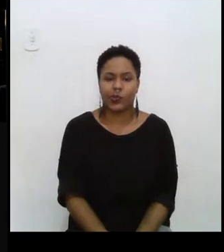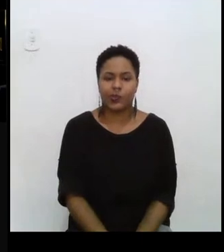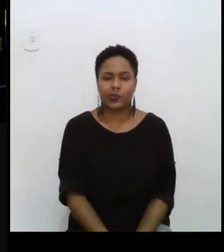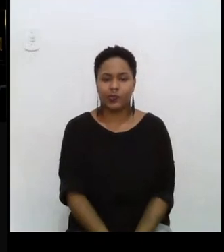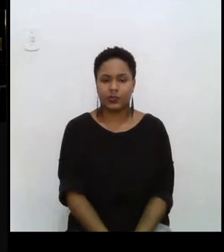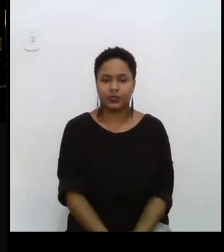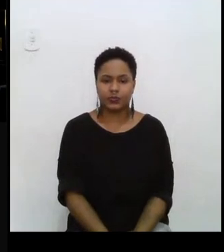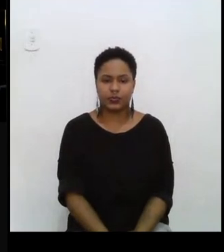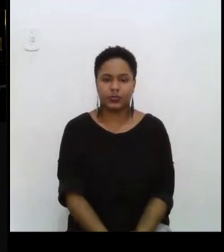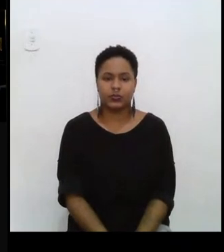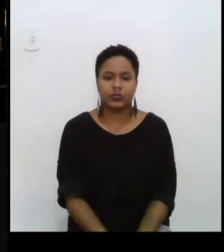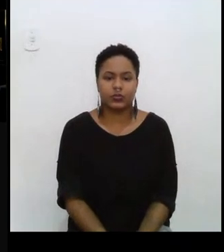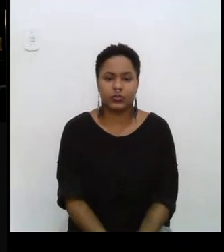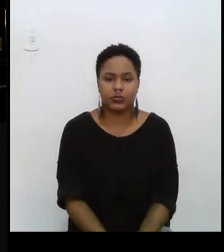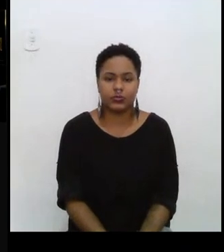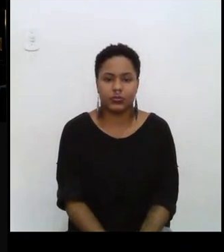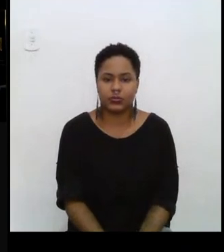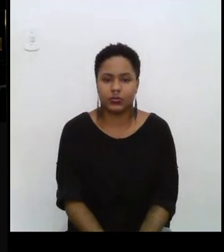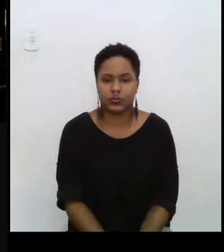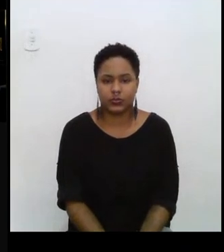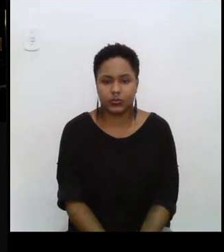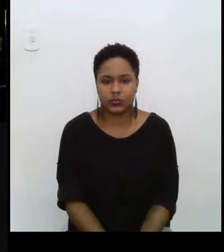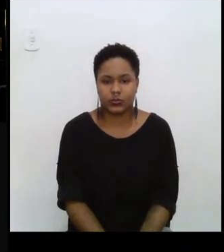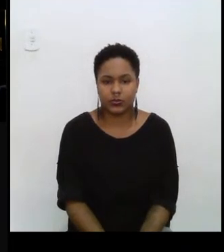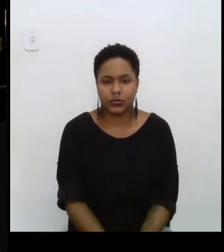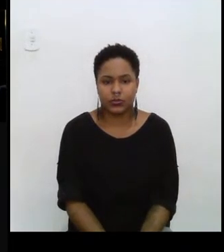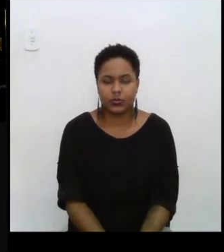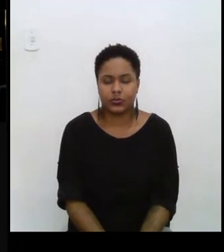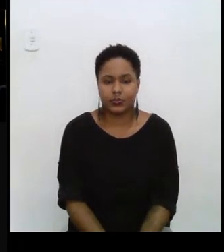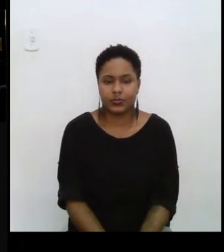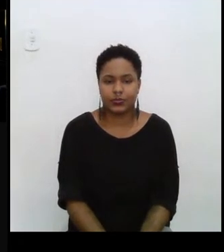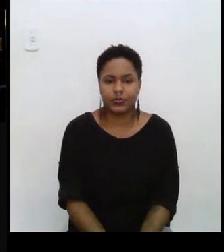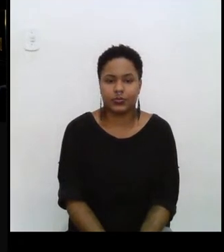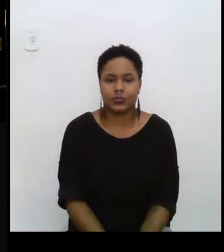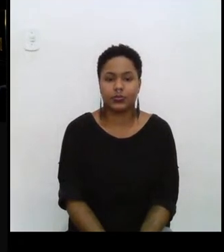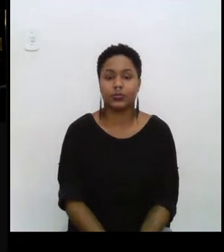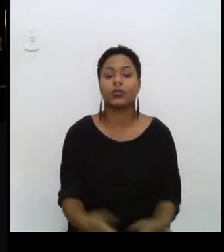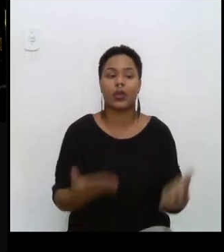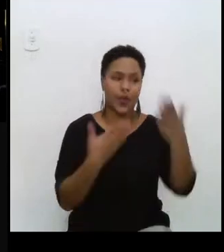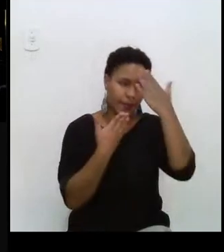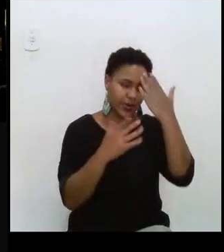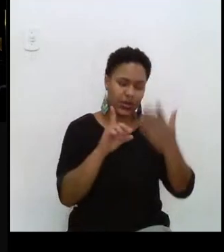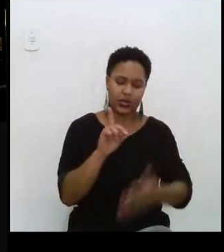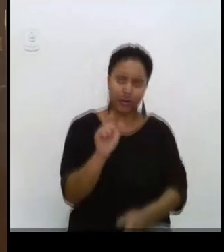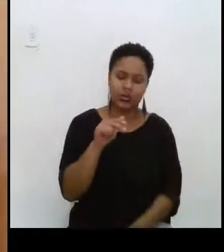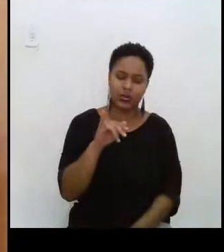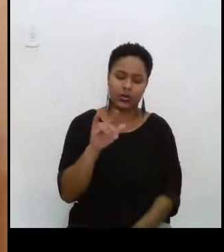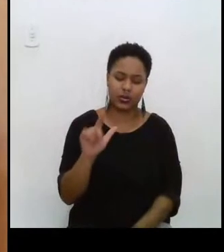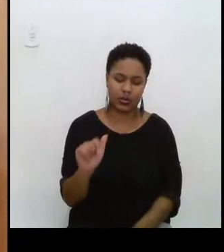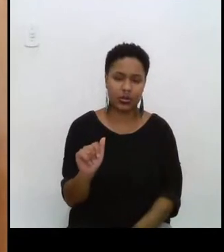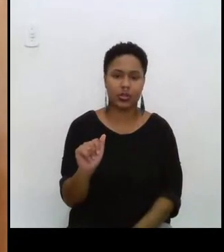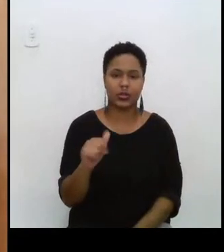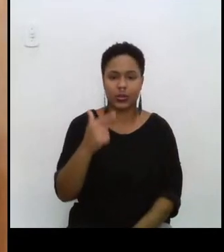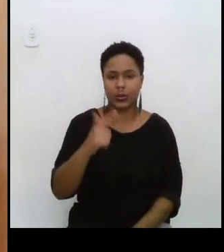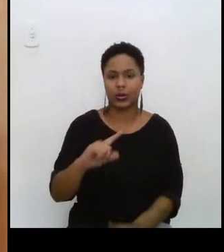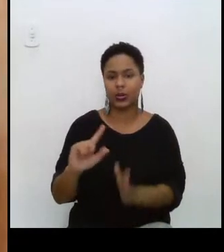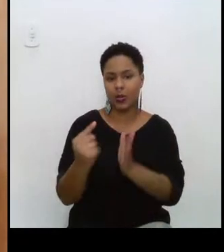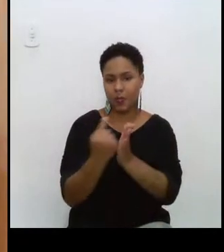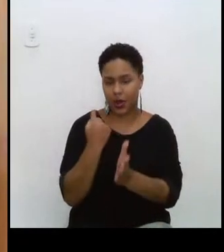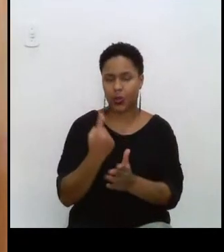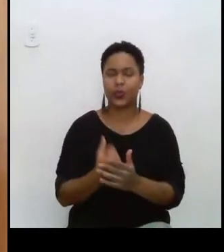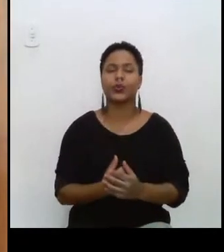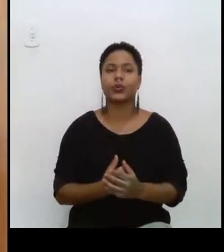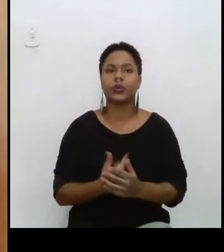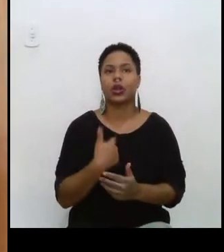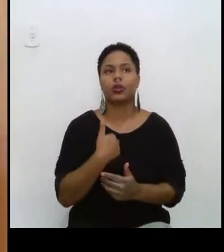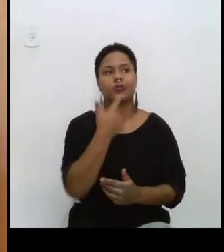bom dia Daniela novamente agora ela pergunta que permite complementar seguidora que me